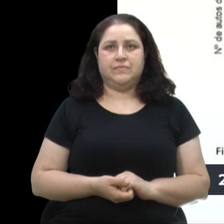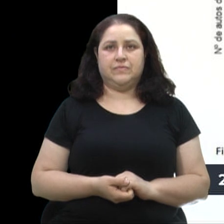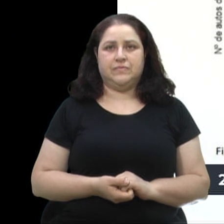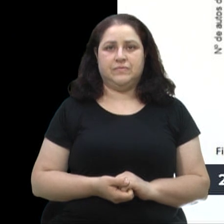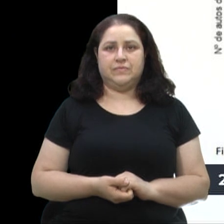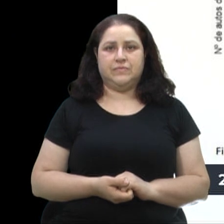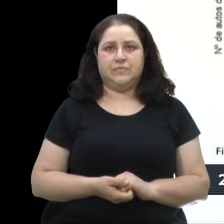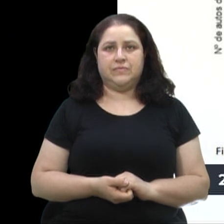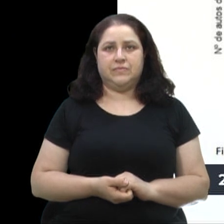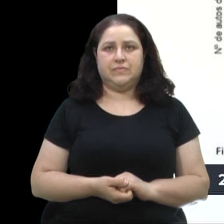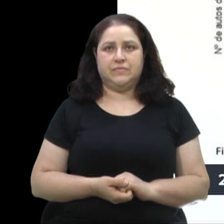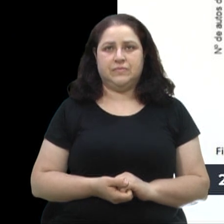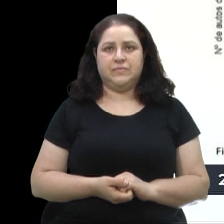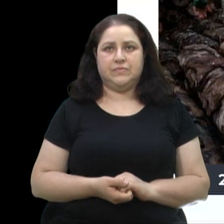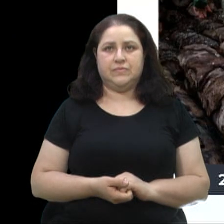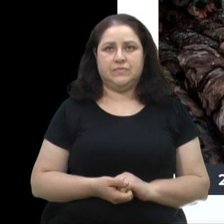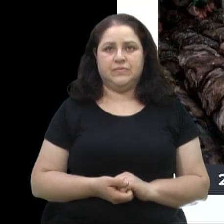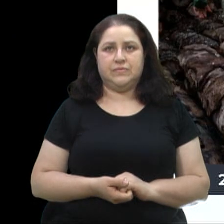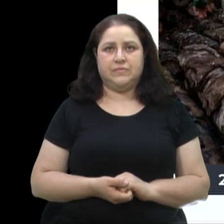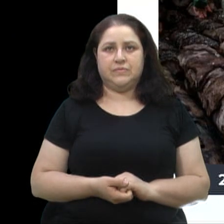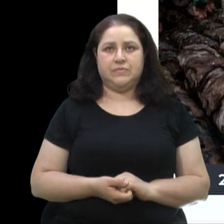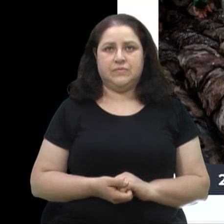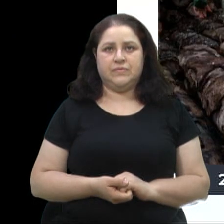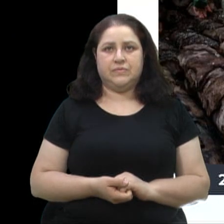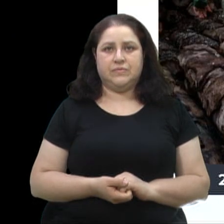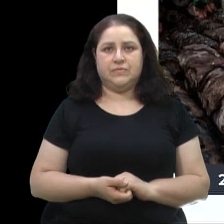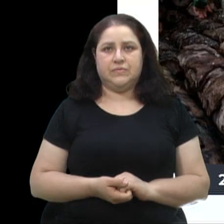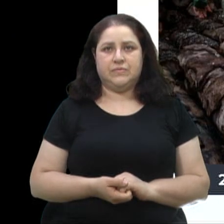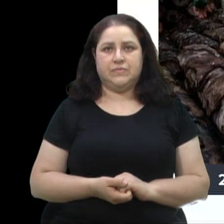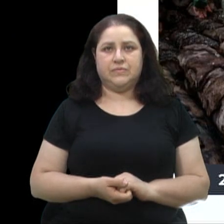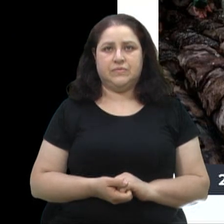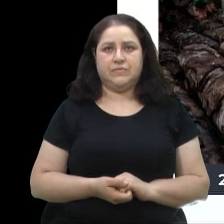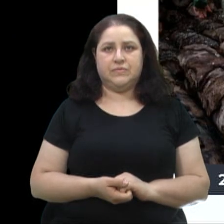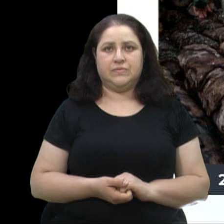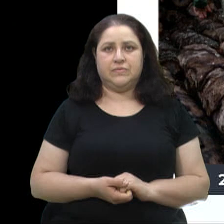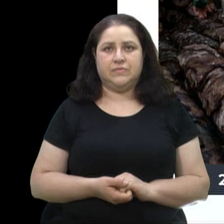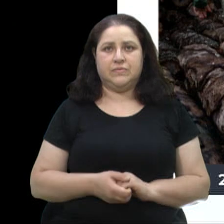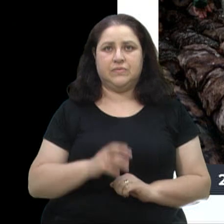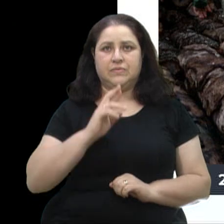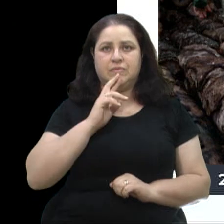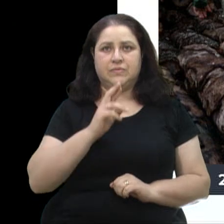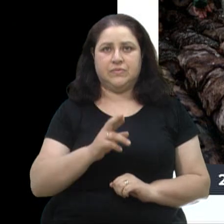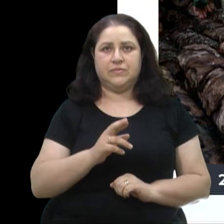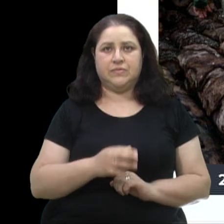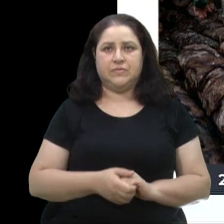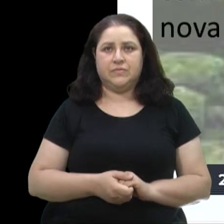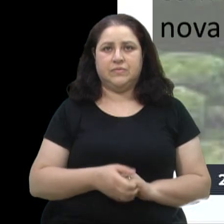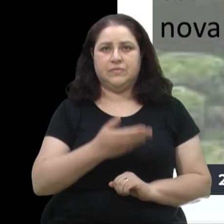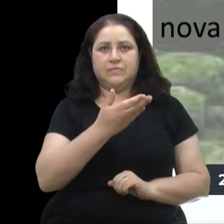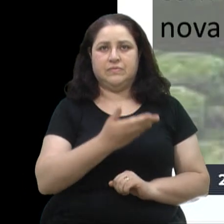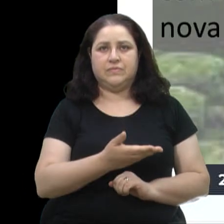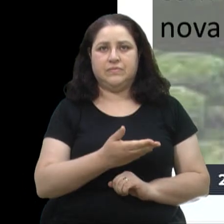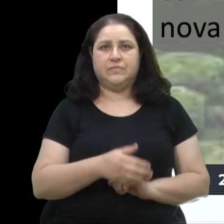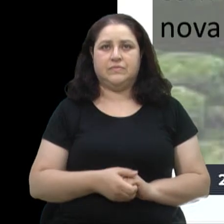Autos de infração. Pode ir passando agora. O resultado é esse.